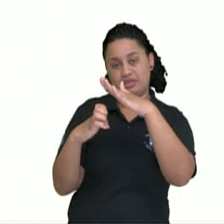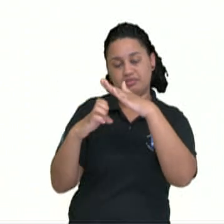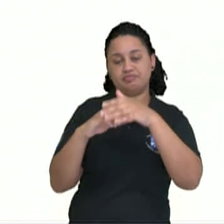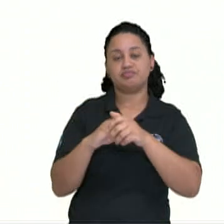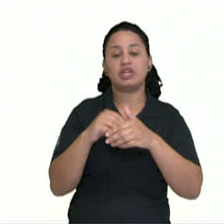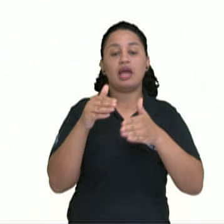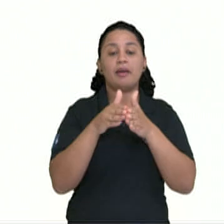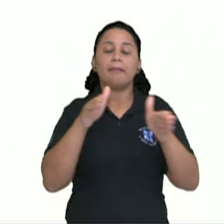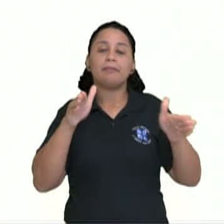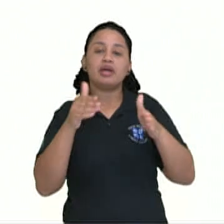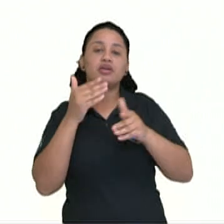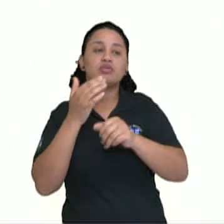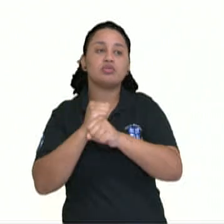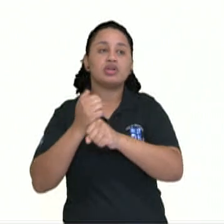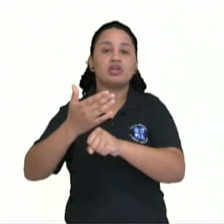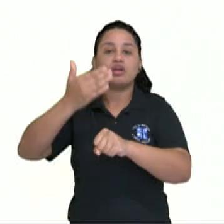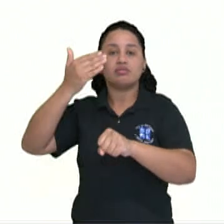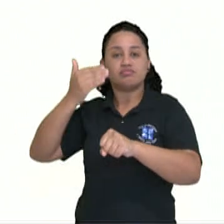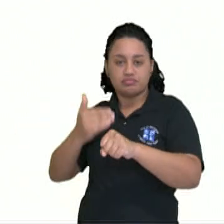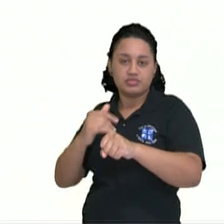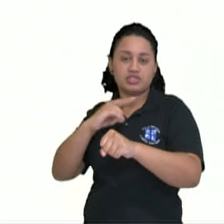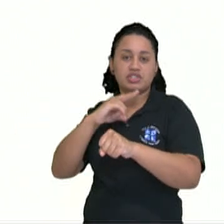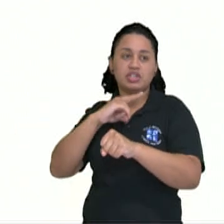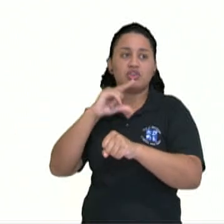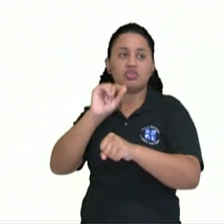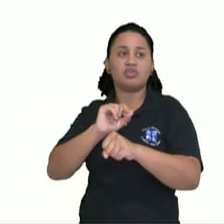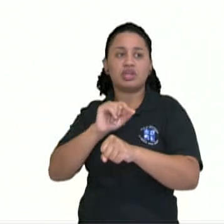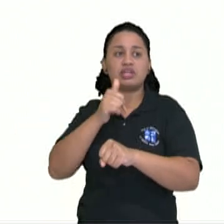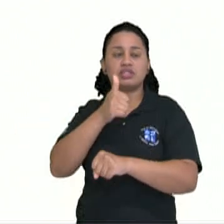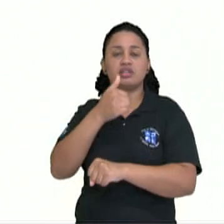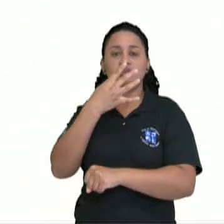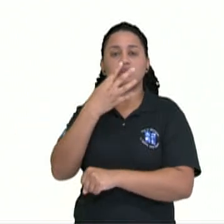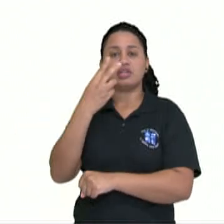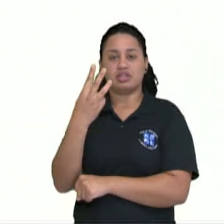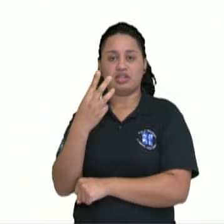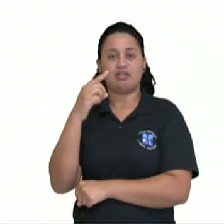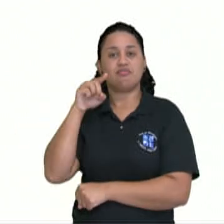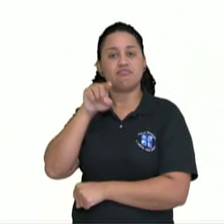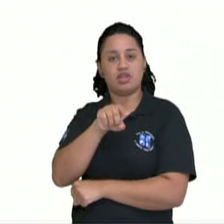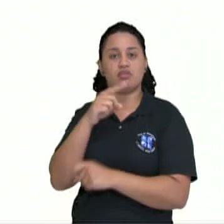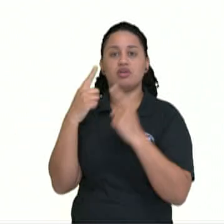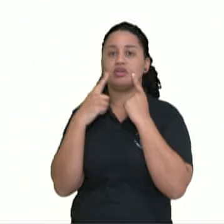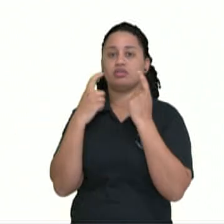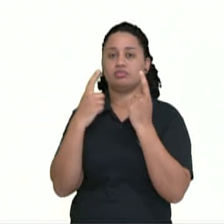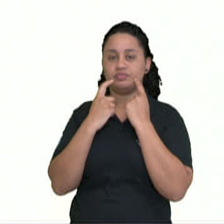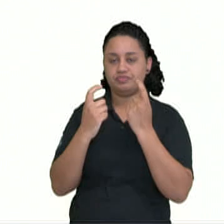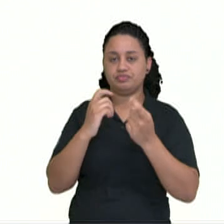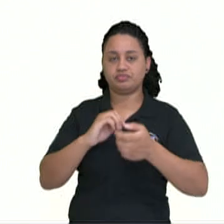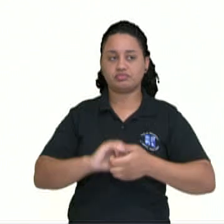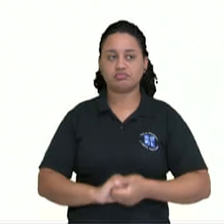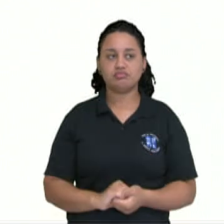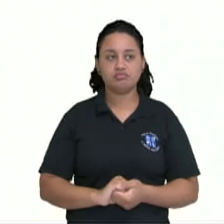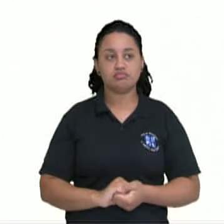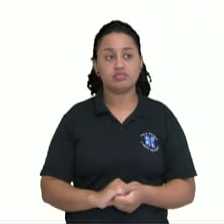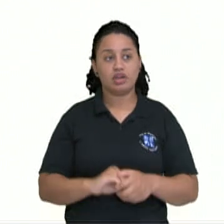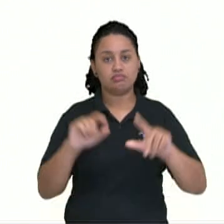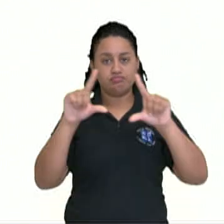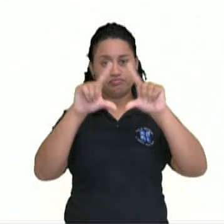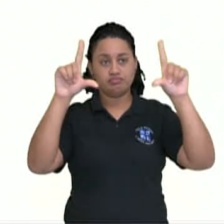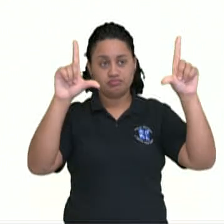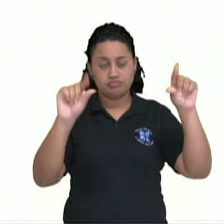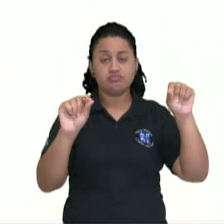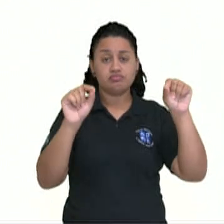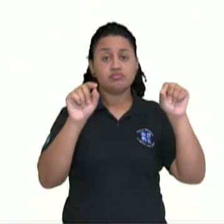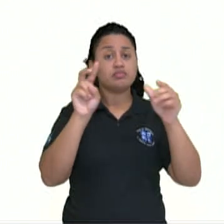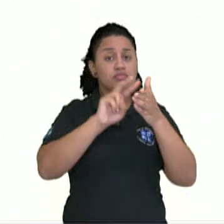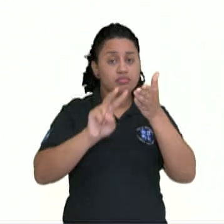mesmo período, em 2019, o registro foi de 143 mil. Após reler o trecho da notícia, como a